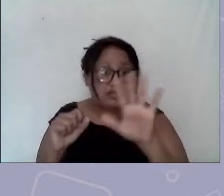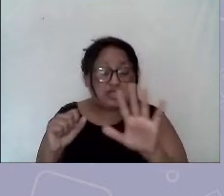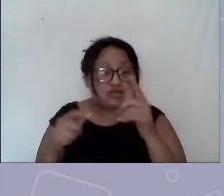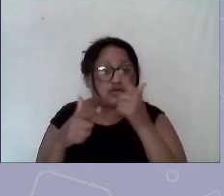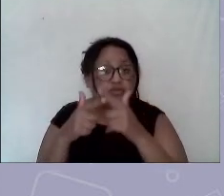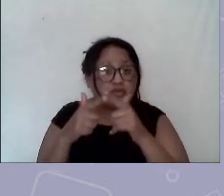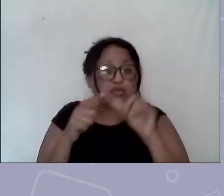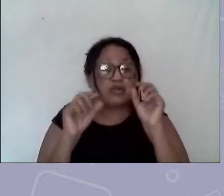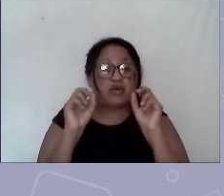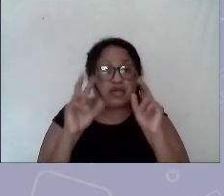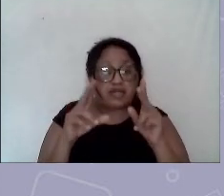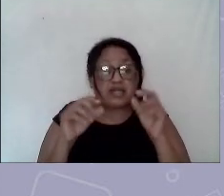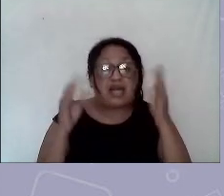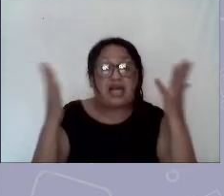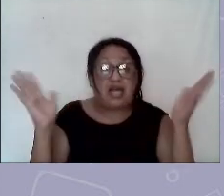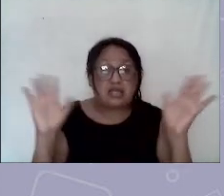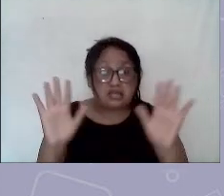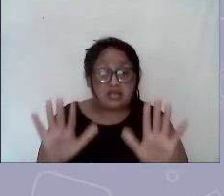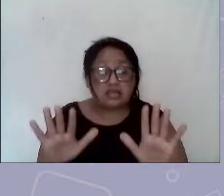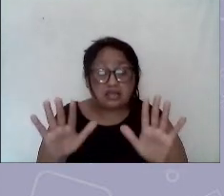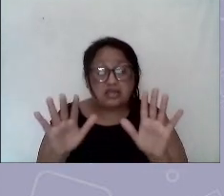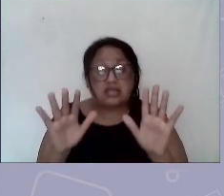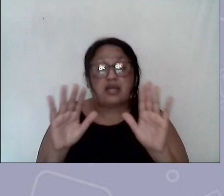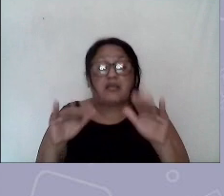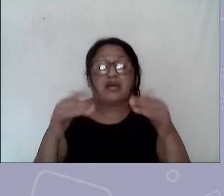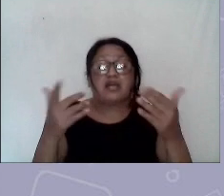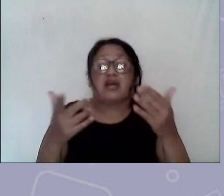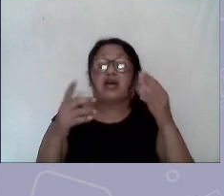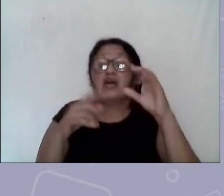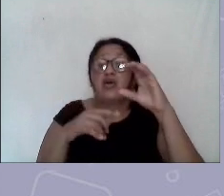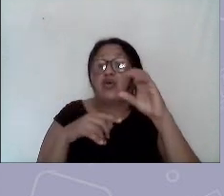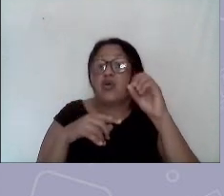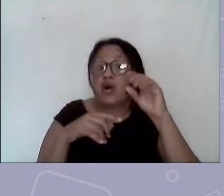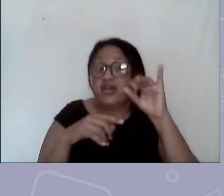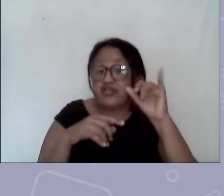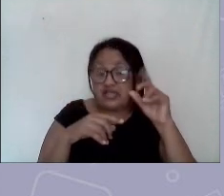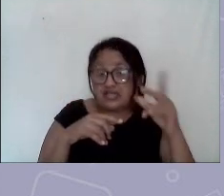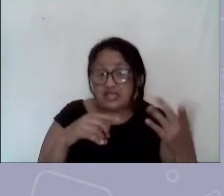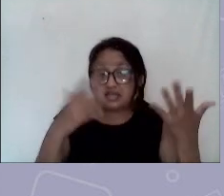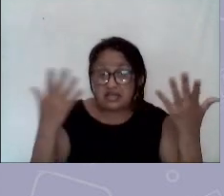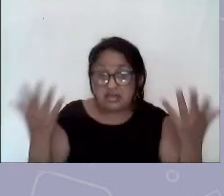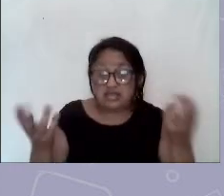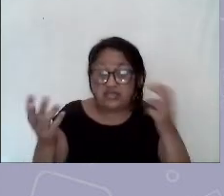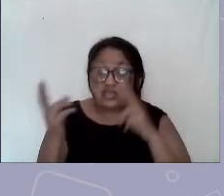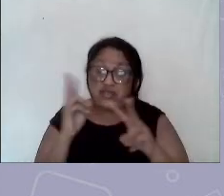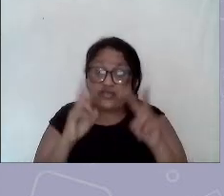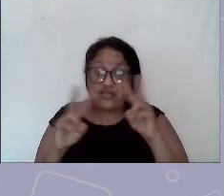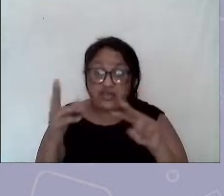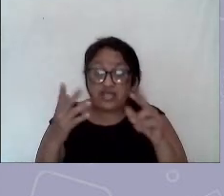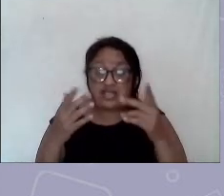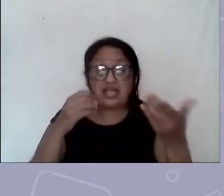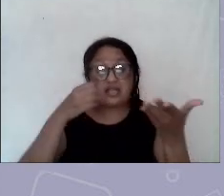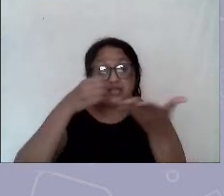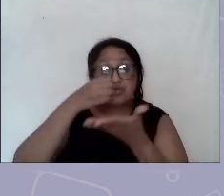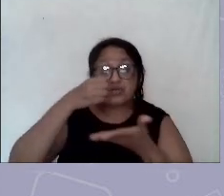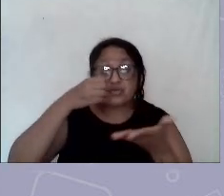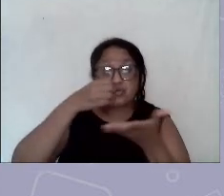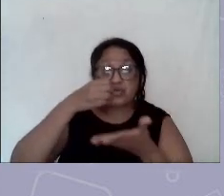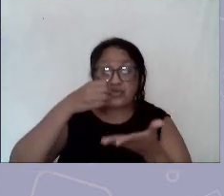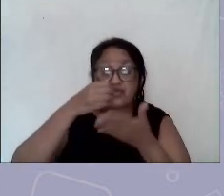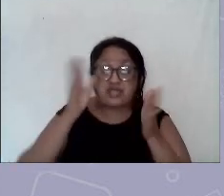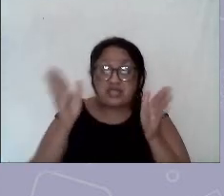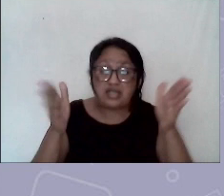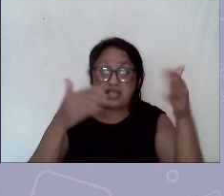dessa maneira para um coeficiente de atrito cinético entre as superfícies da caixa